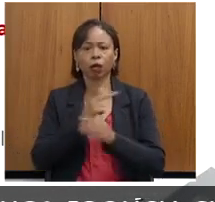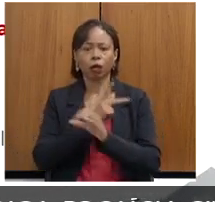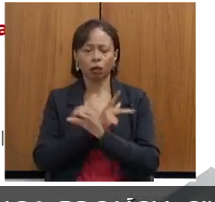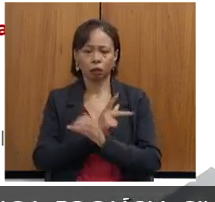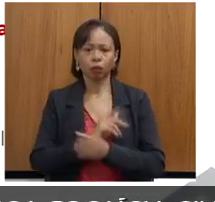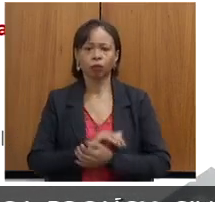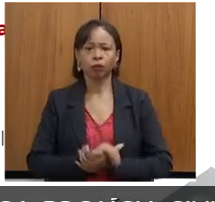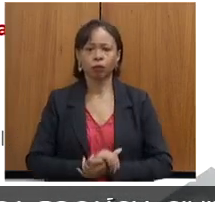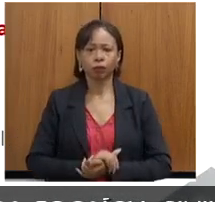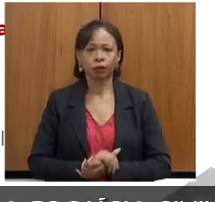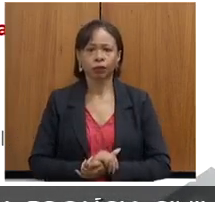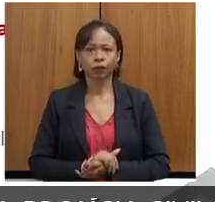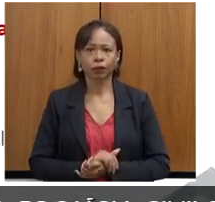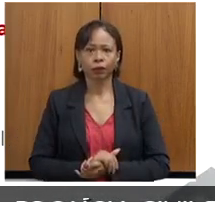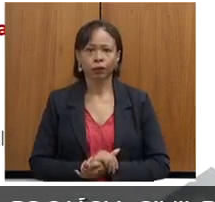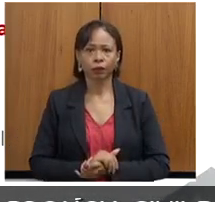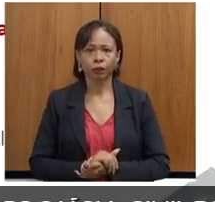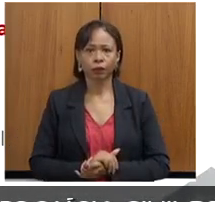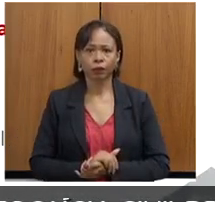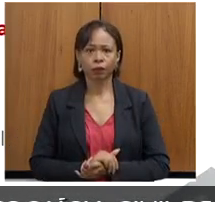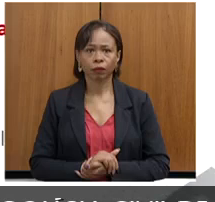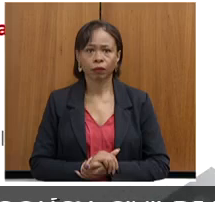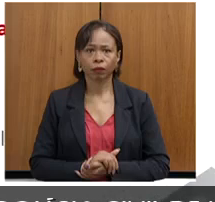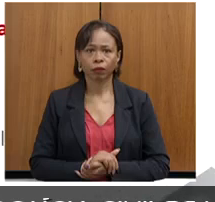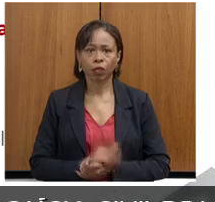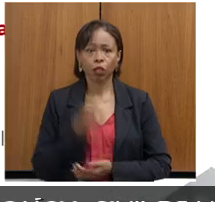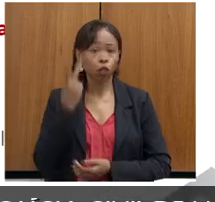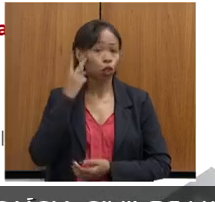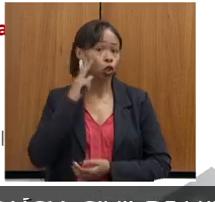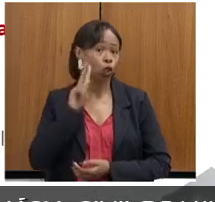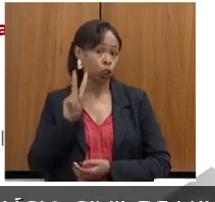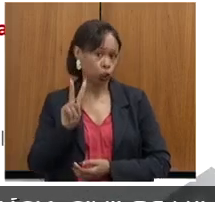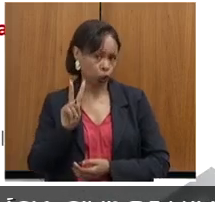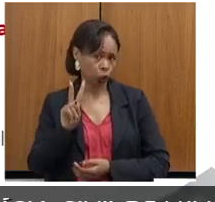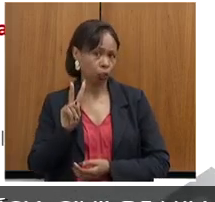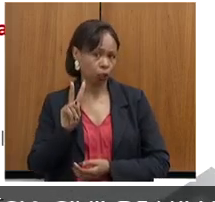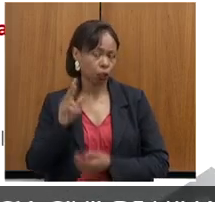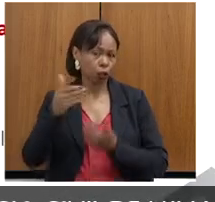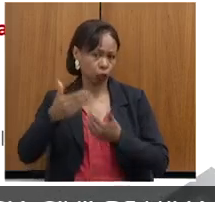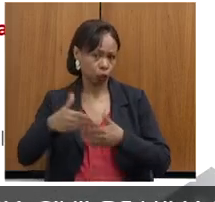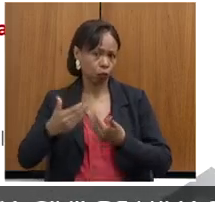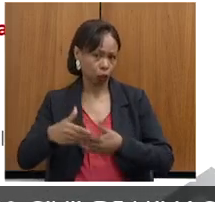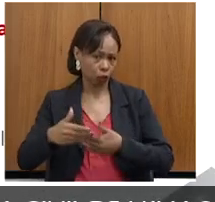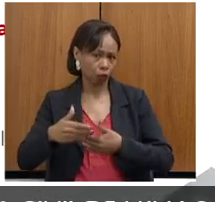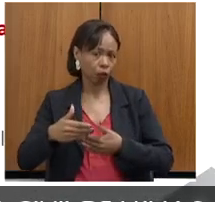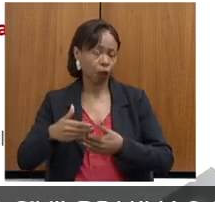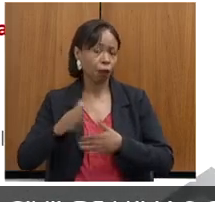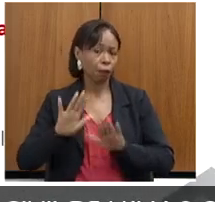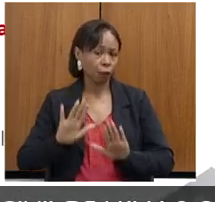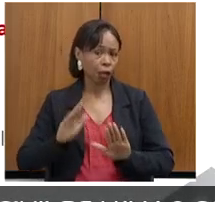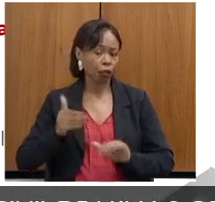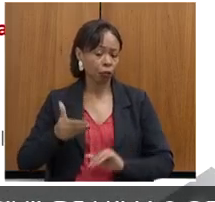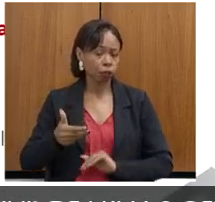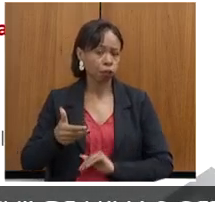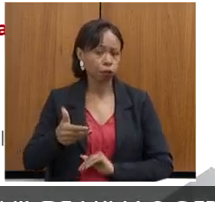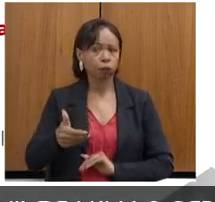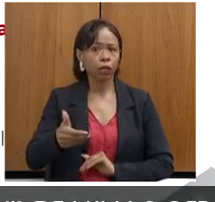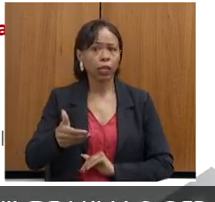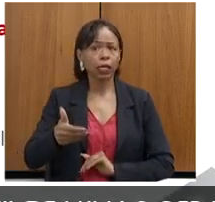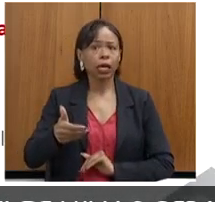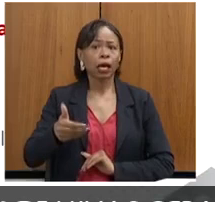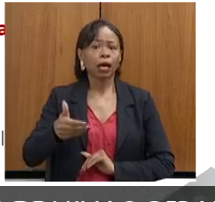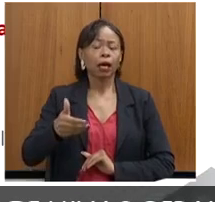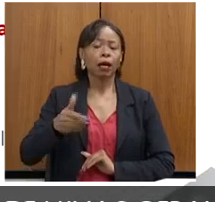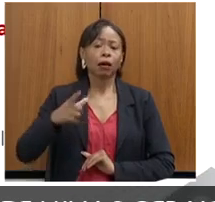e é nós teremos provas em dois dias diferentes mas de qualquer forma nos próximos dias a nós teremos aí